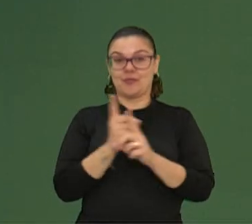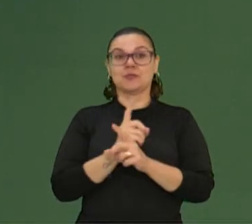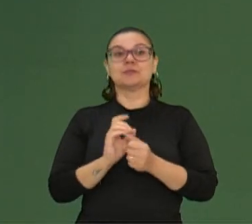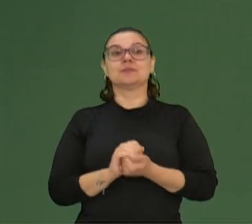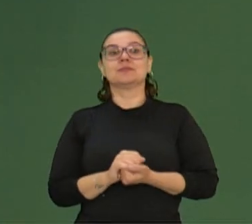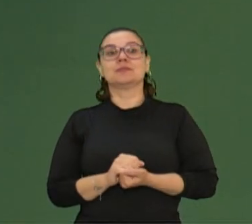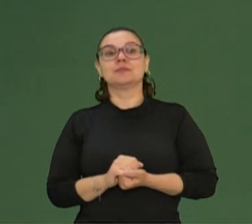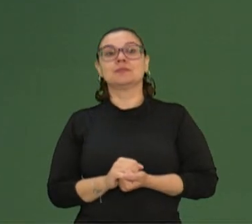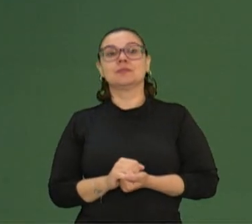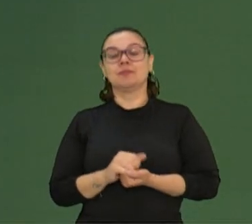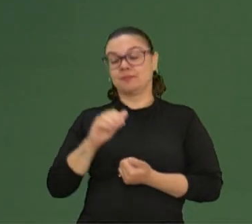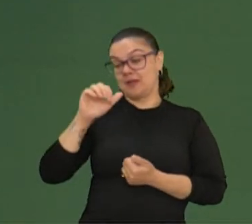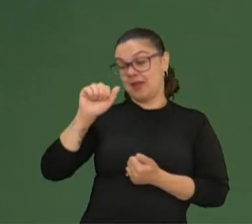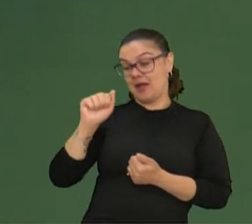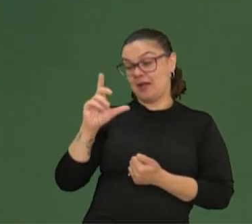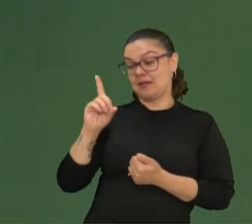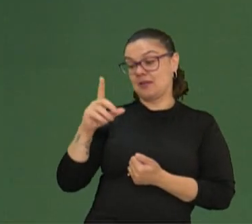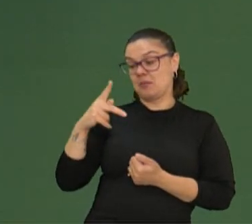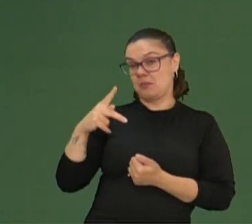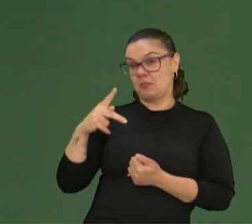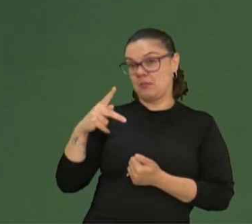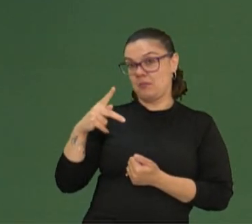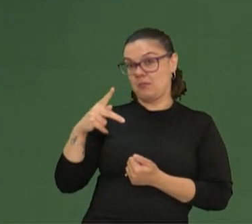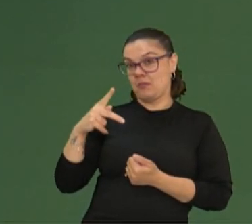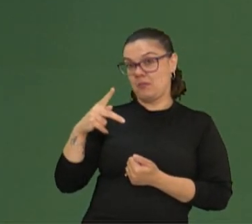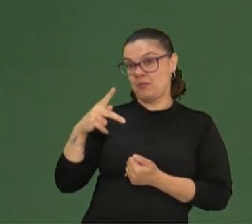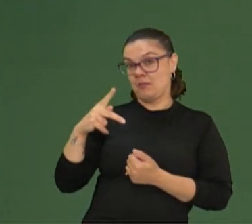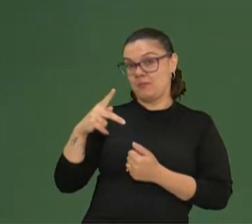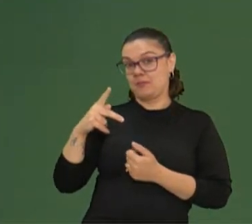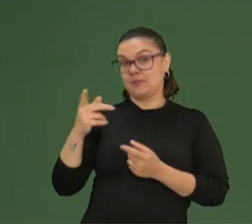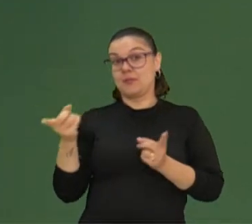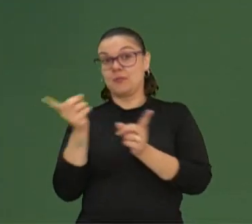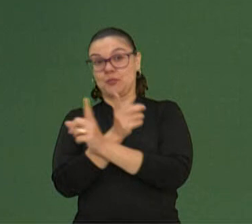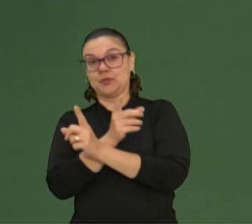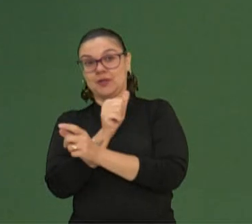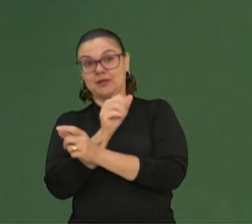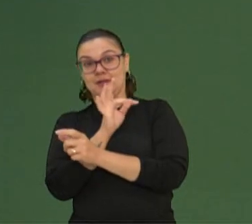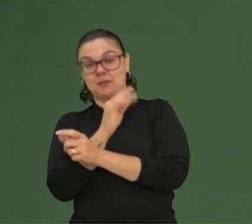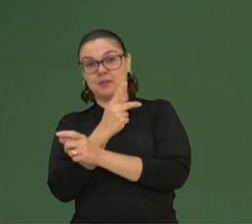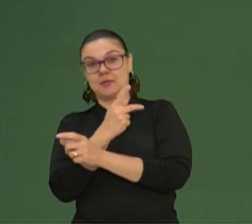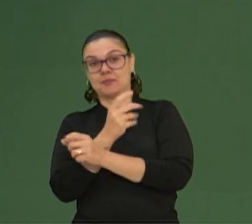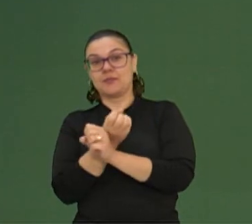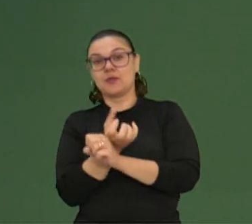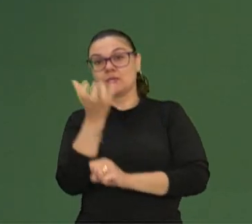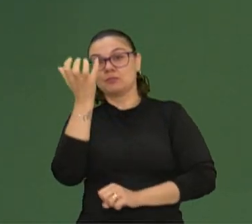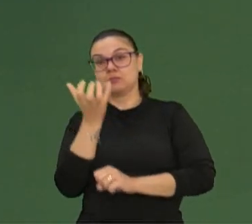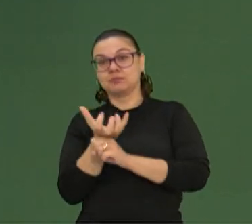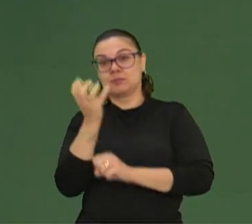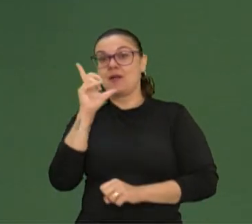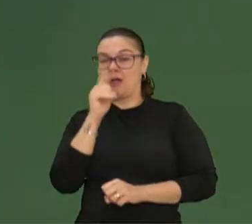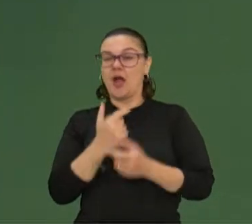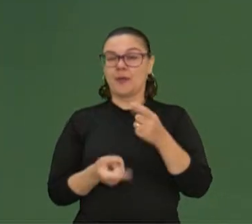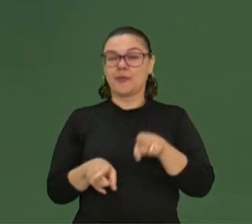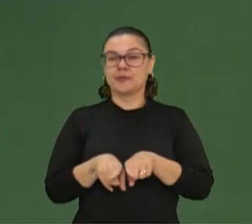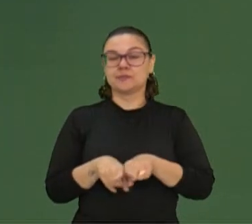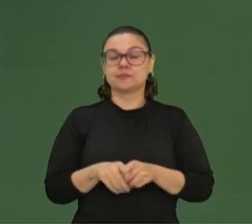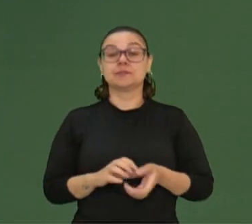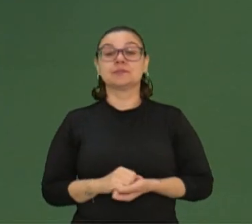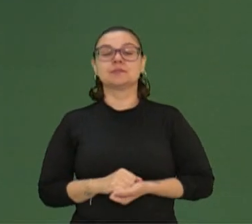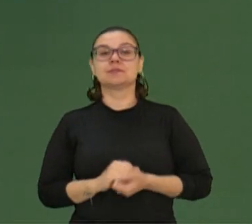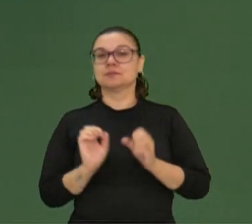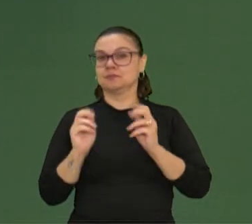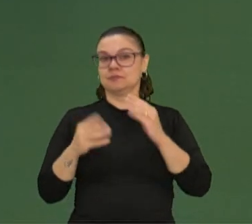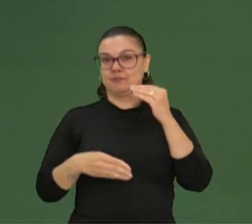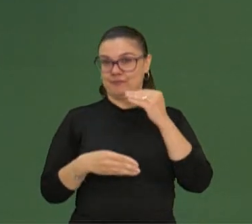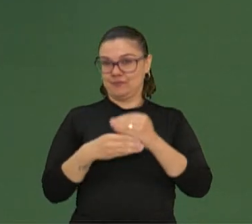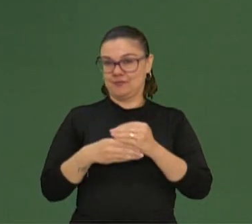todo. O ADP vem do ATP e produz umas moléculazinhas de água também.